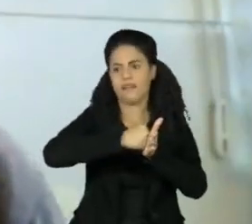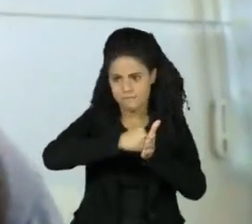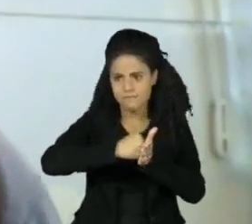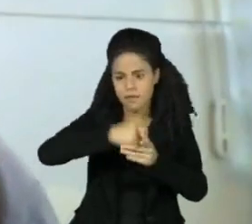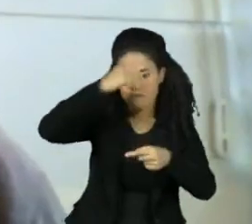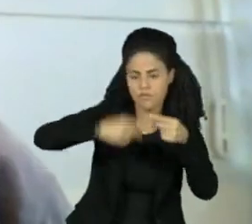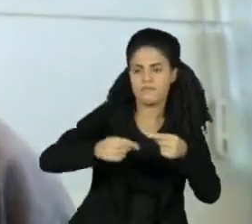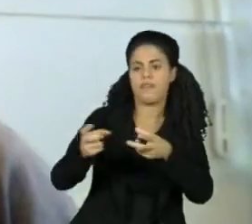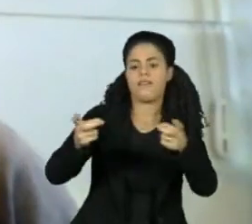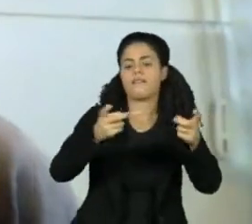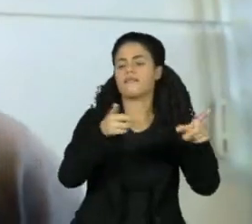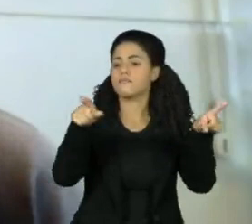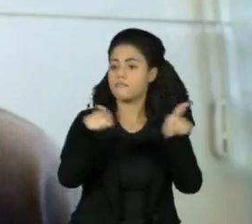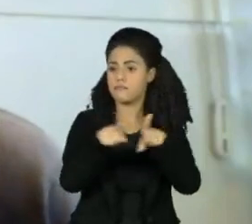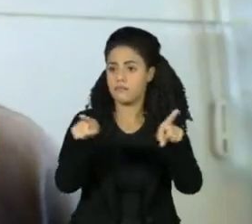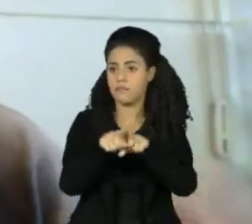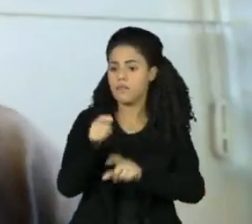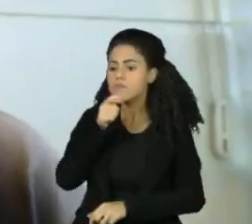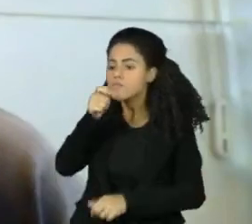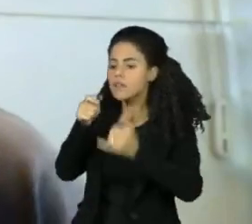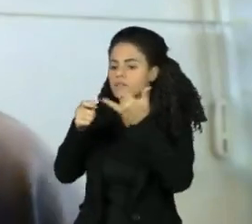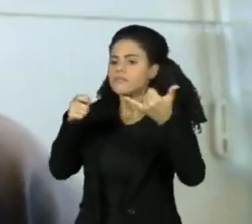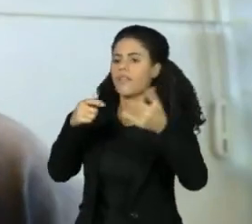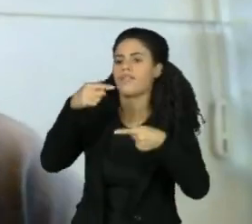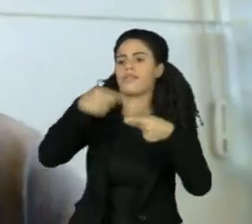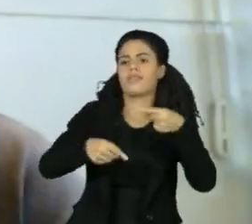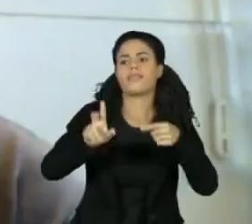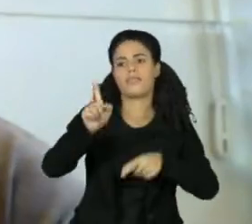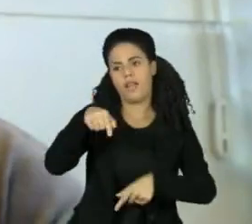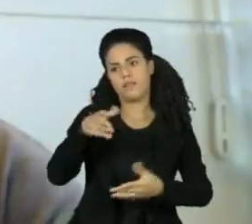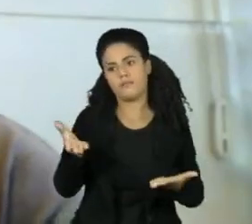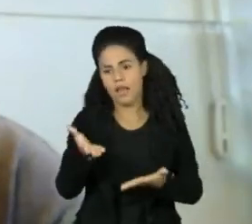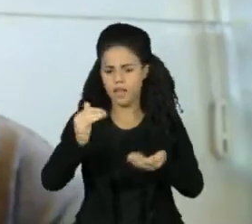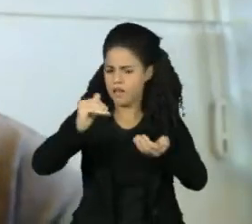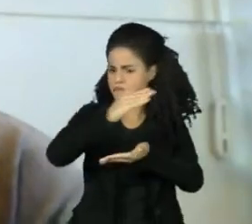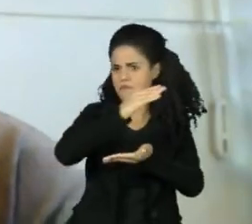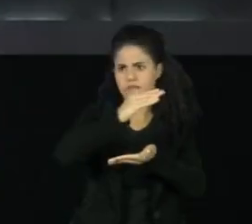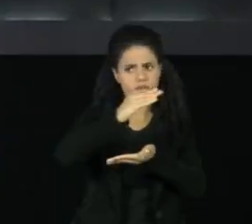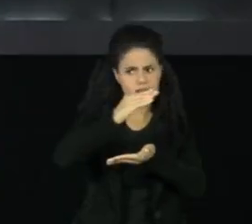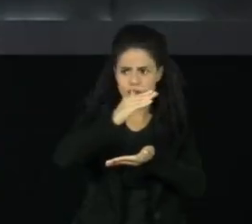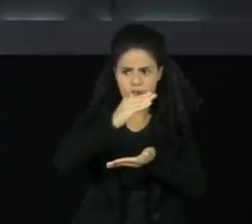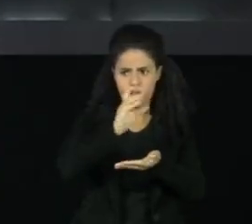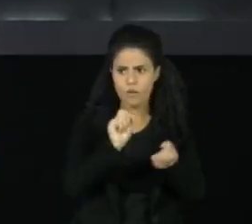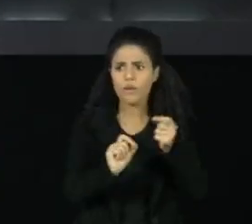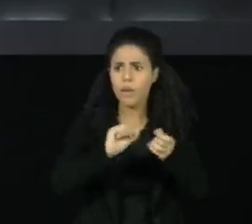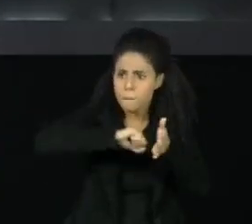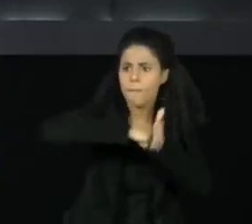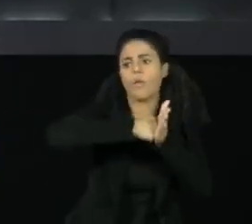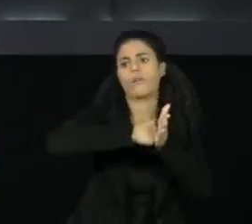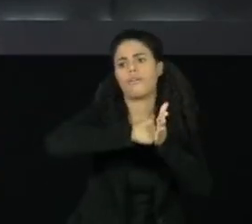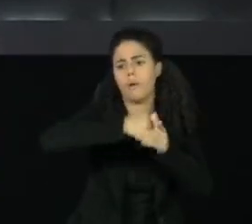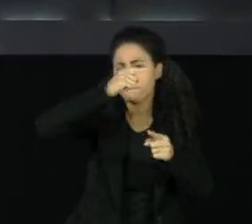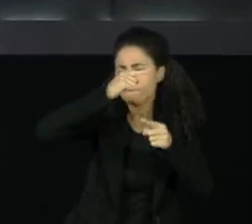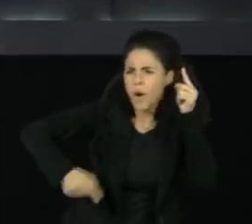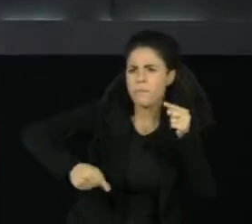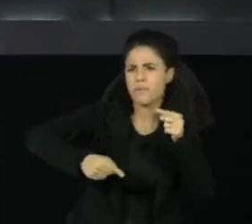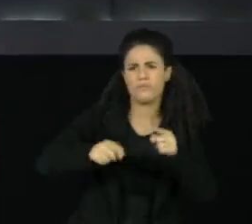que não são oficiais, né? A Anvisa não liberou, digamos